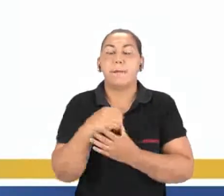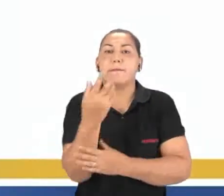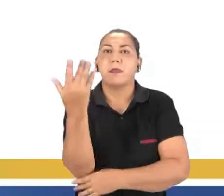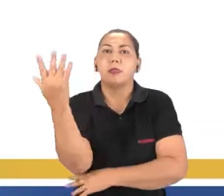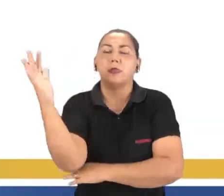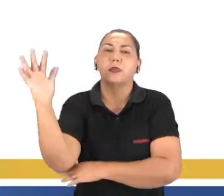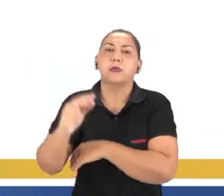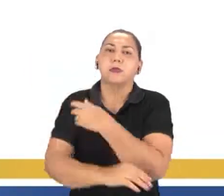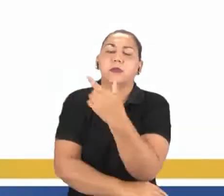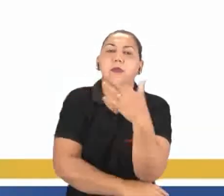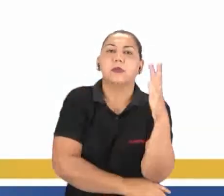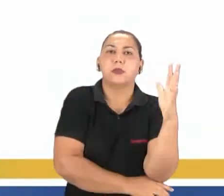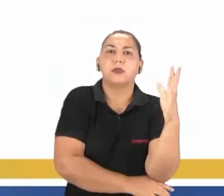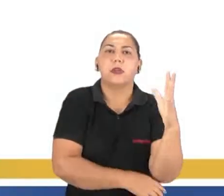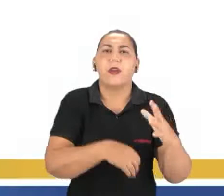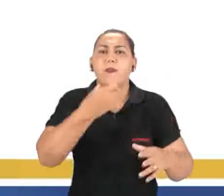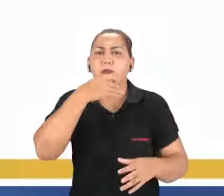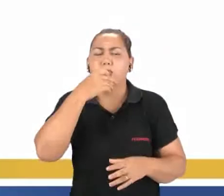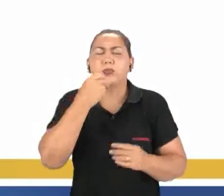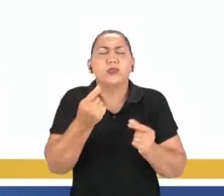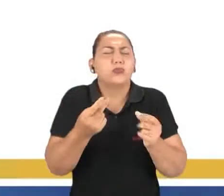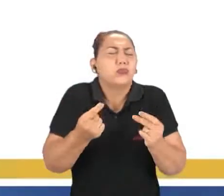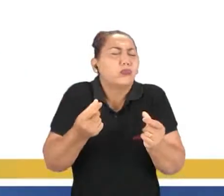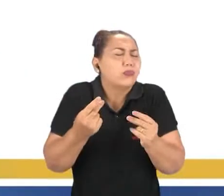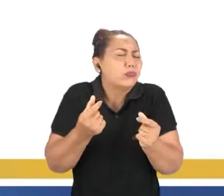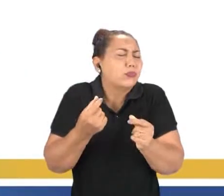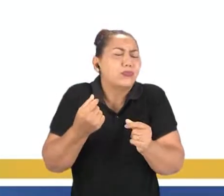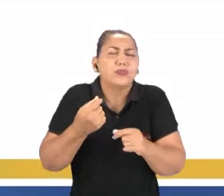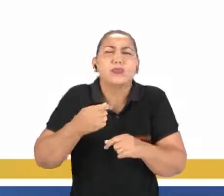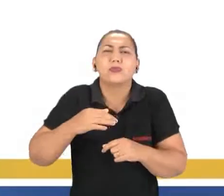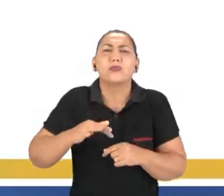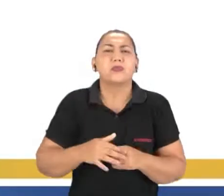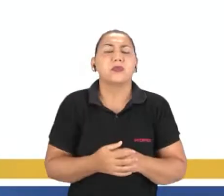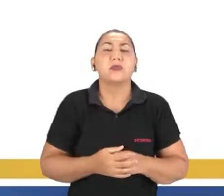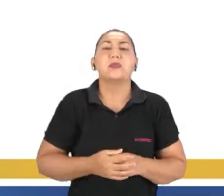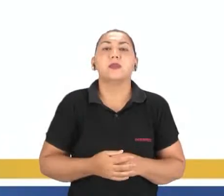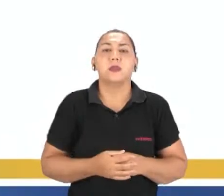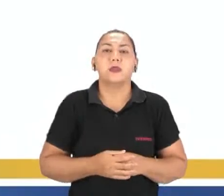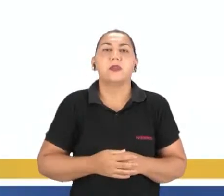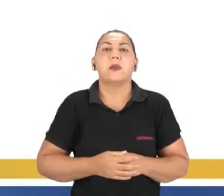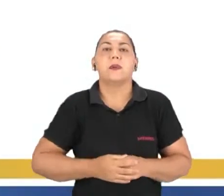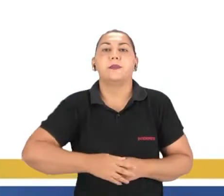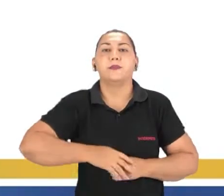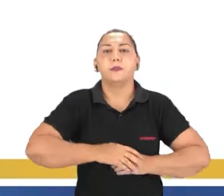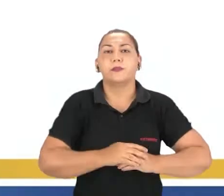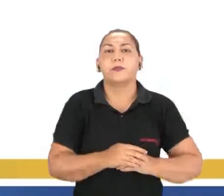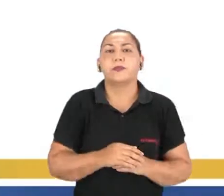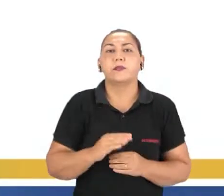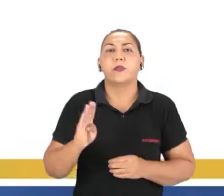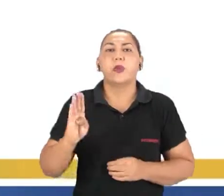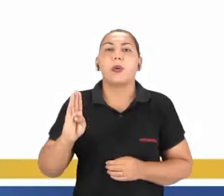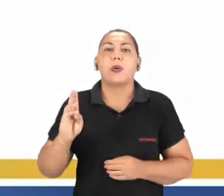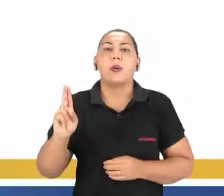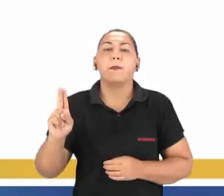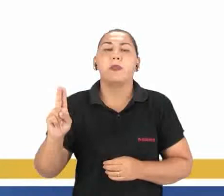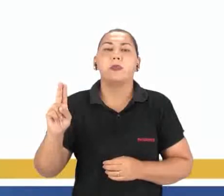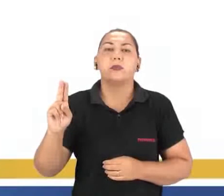dão frutos por muitos anos, como o caso da pupunha, do buriti e do